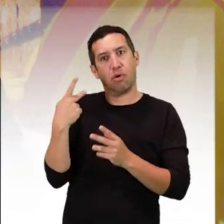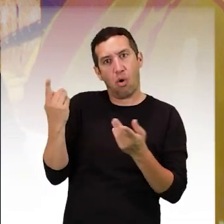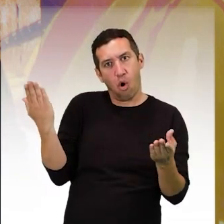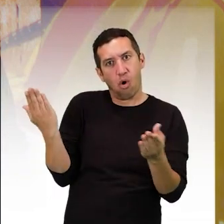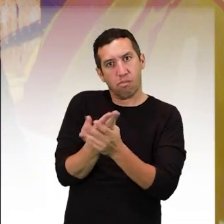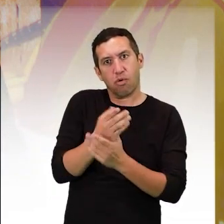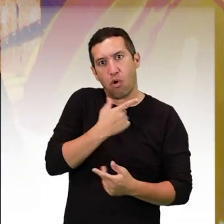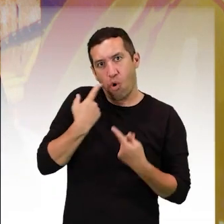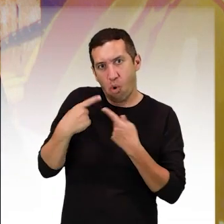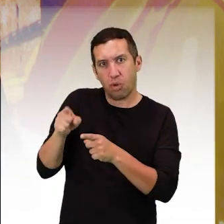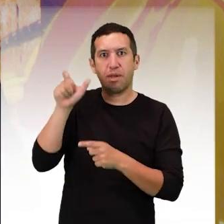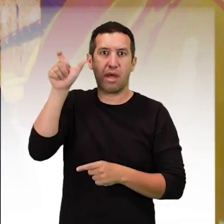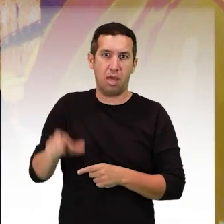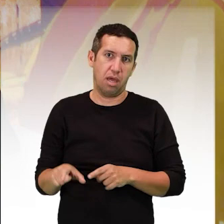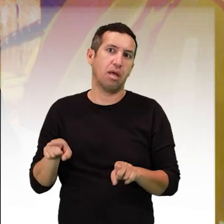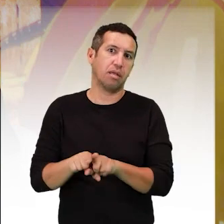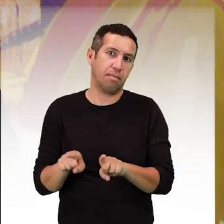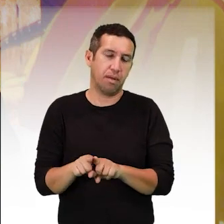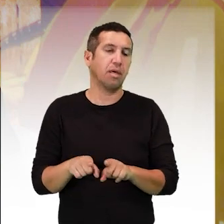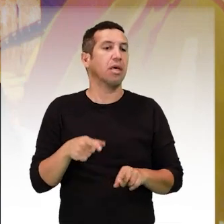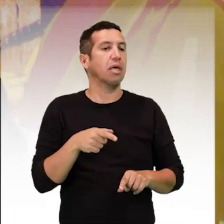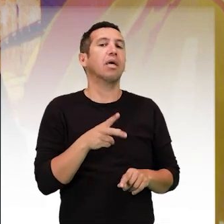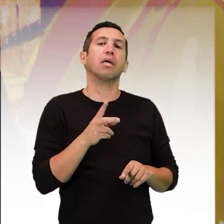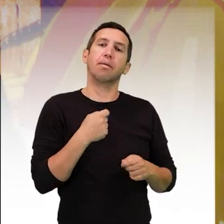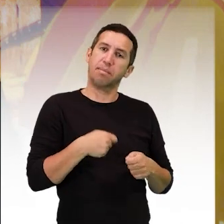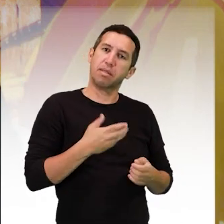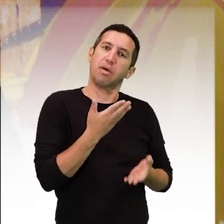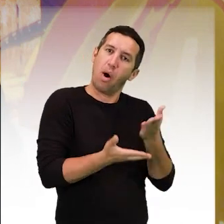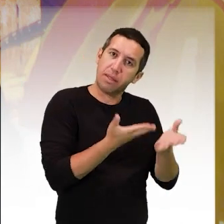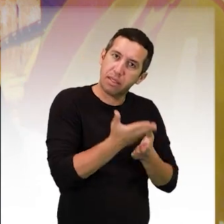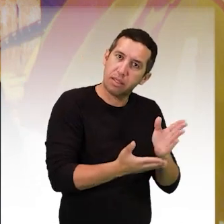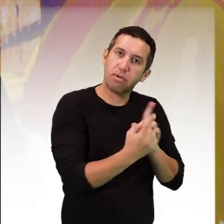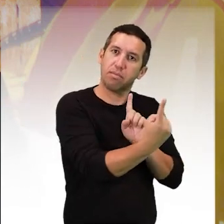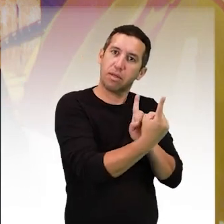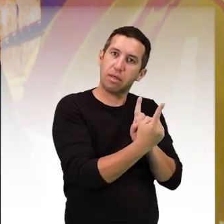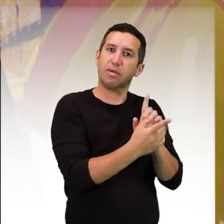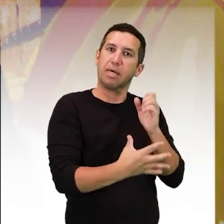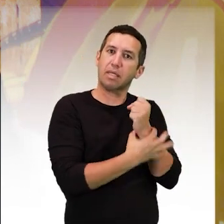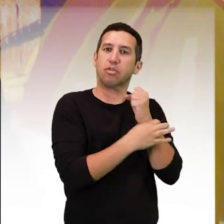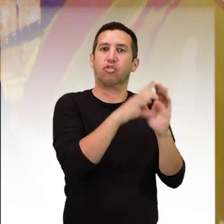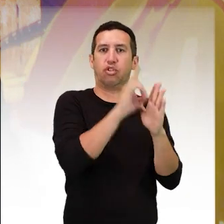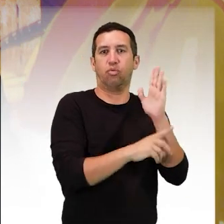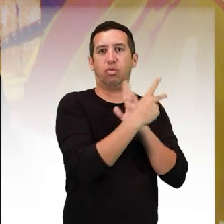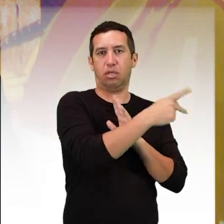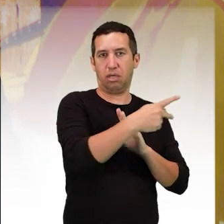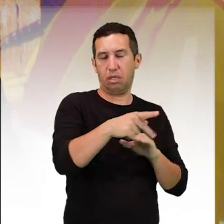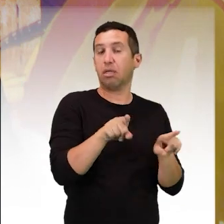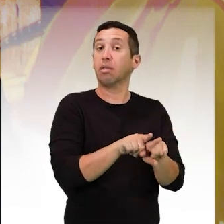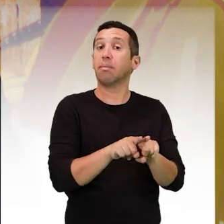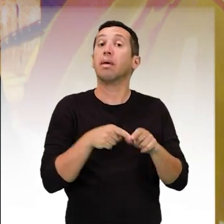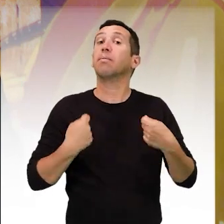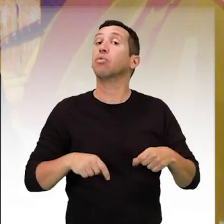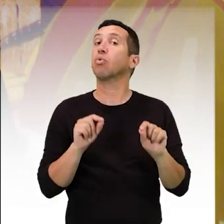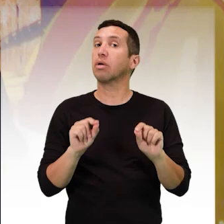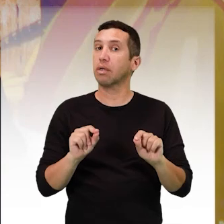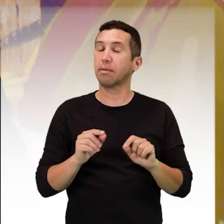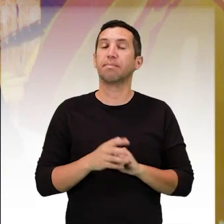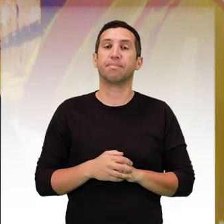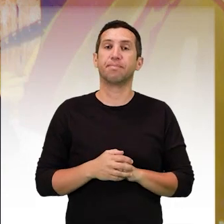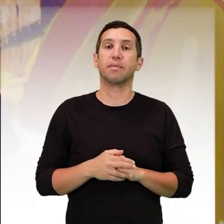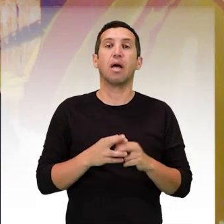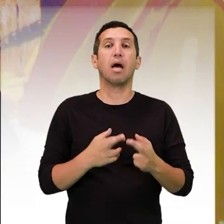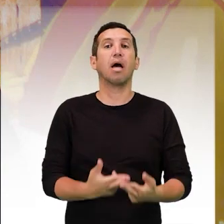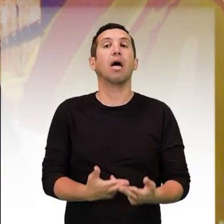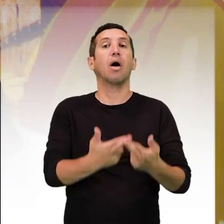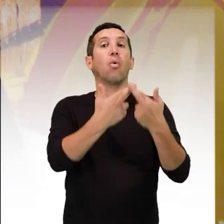para a qual atua o Ministério Público do Trabalho, né, que pode ajuizar a ação civil pública, que pode fazer o atendimento às vítimas, né, garantir os seus